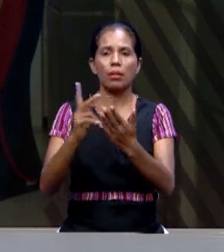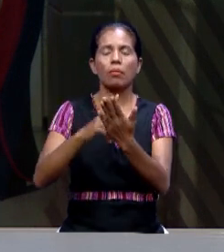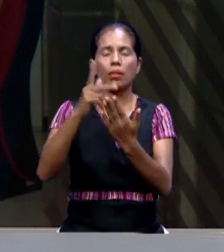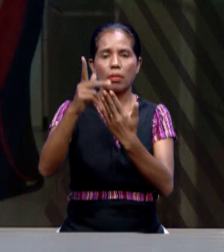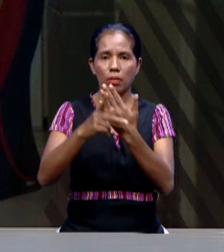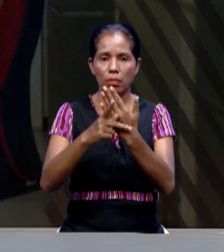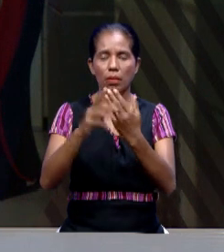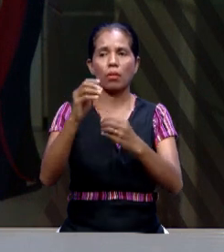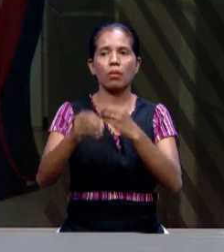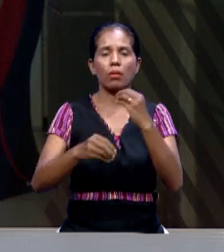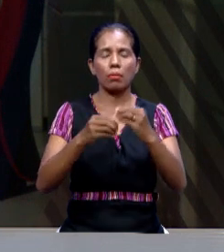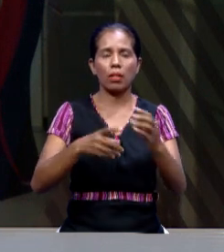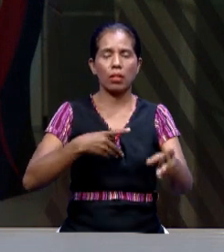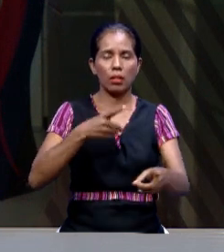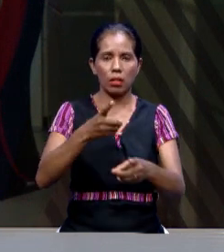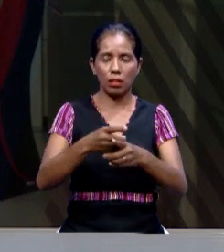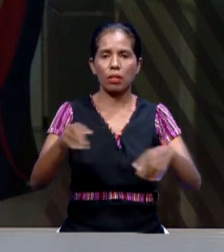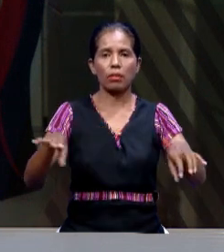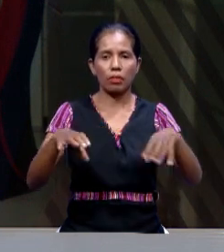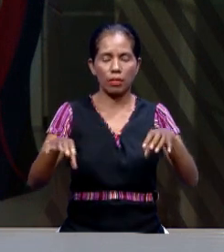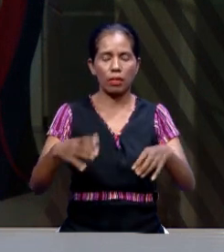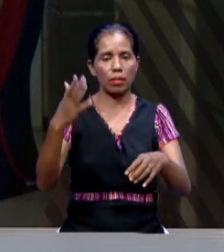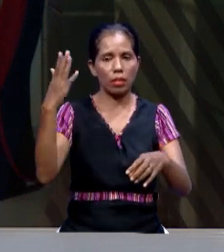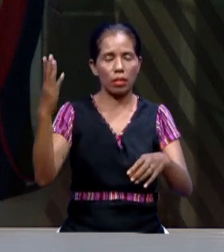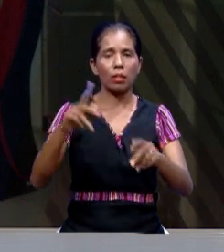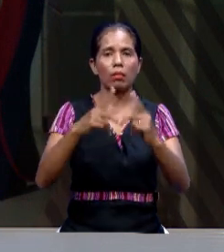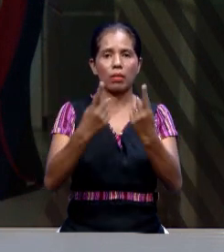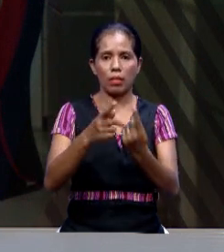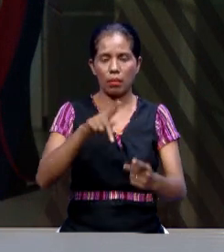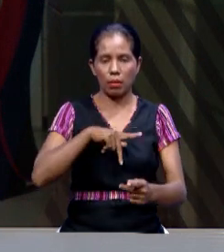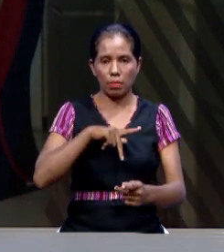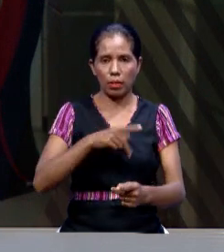CONABA, Direito Trabalhador e Setor Privado CIRA.